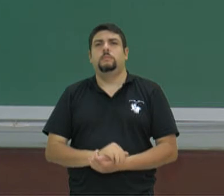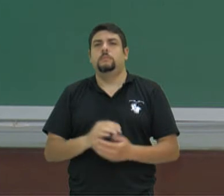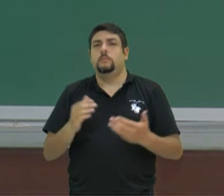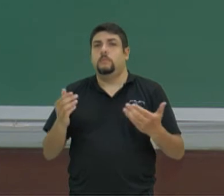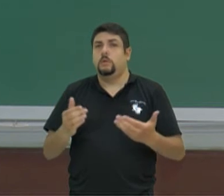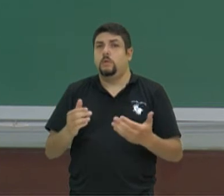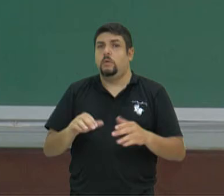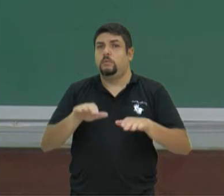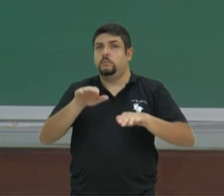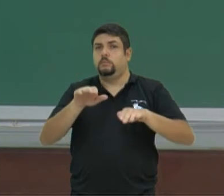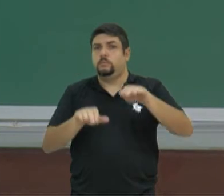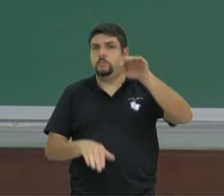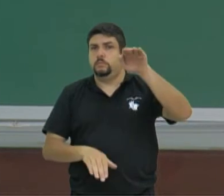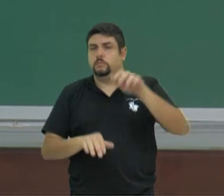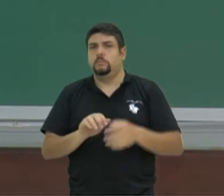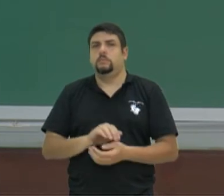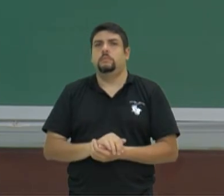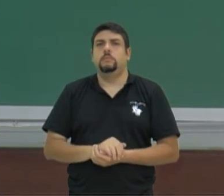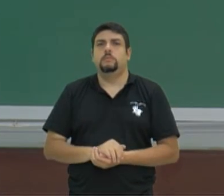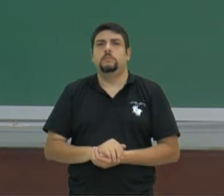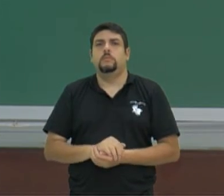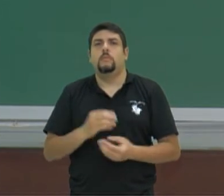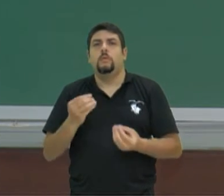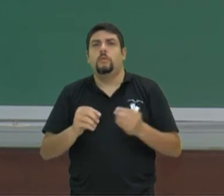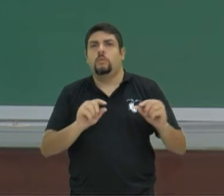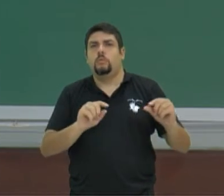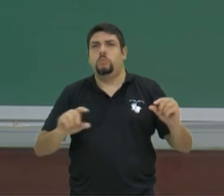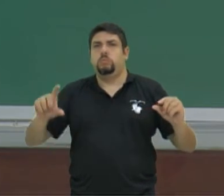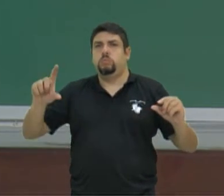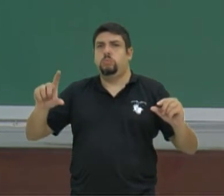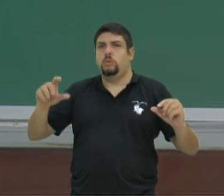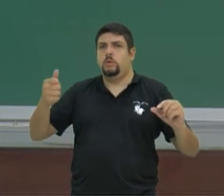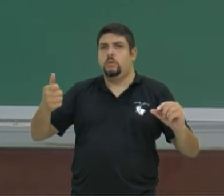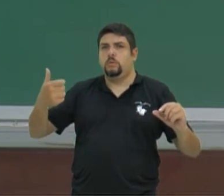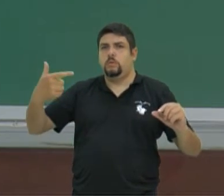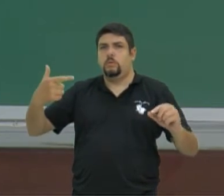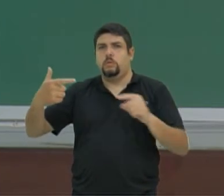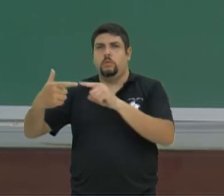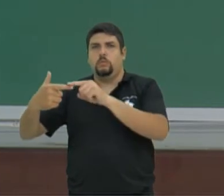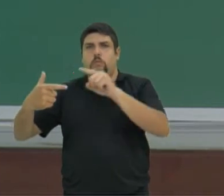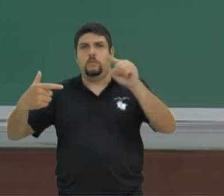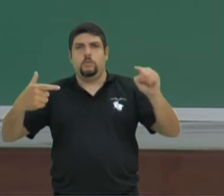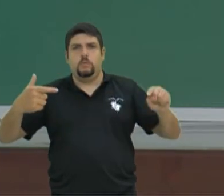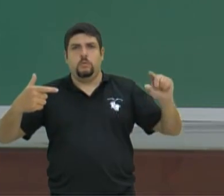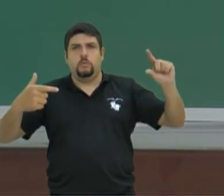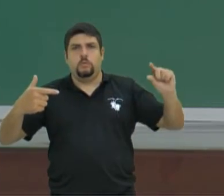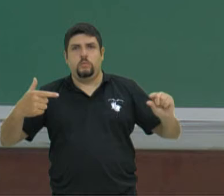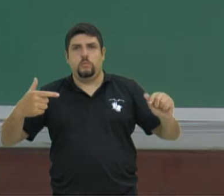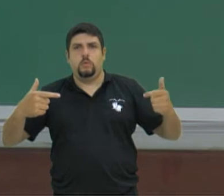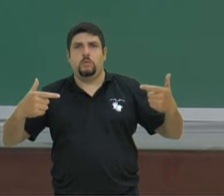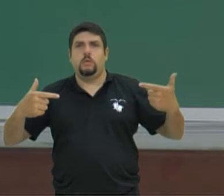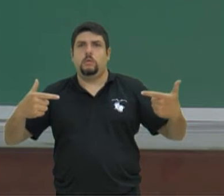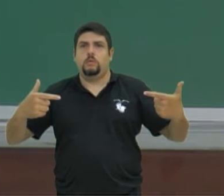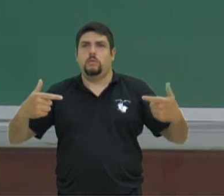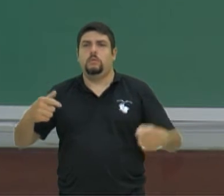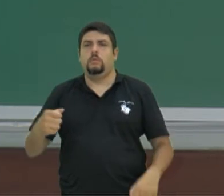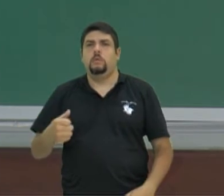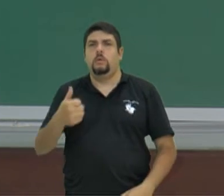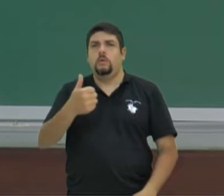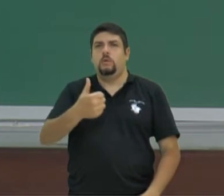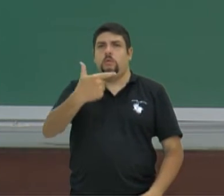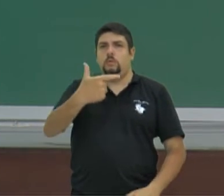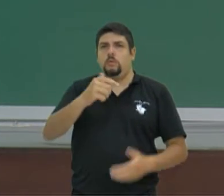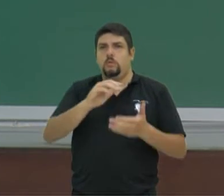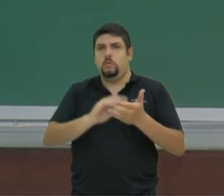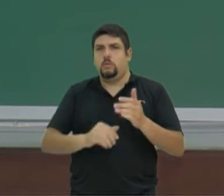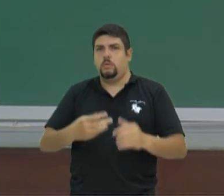a amplitude. A amplitude é o termo maior, que é 12, menos o termo menor, que é 2. 12 menos 2 é